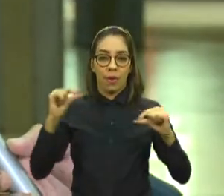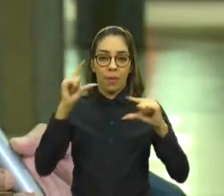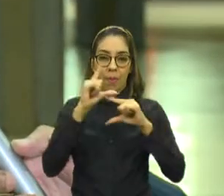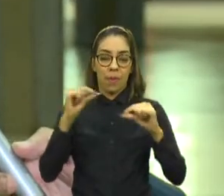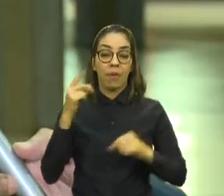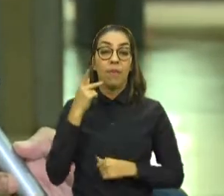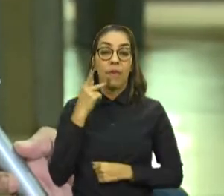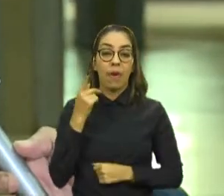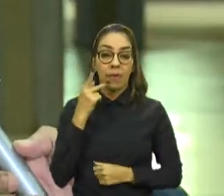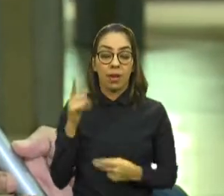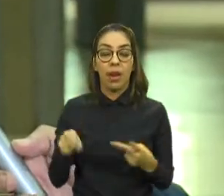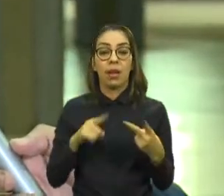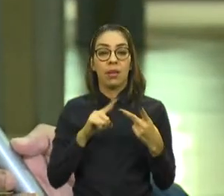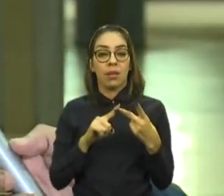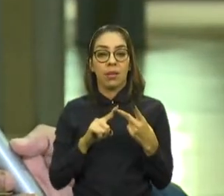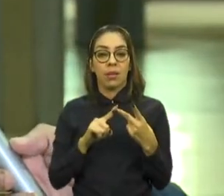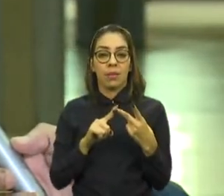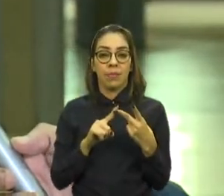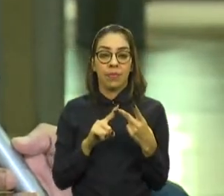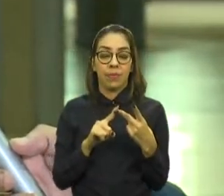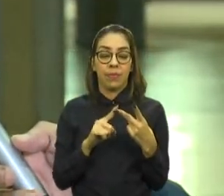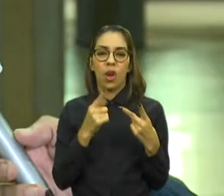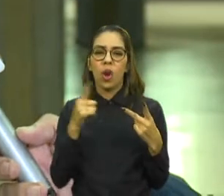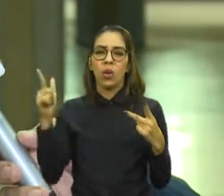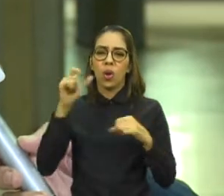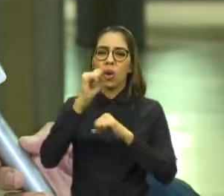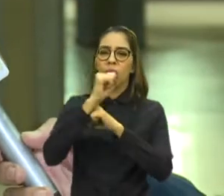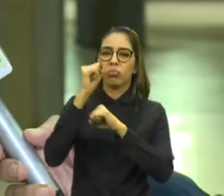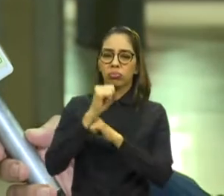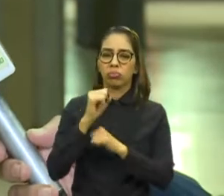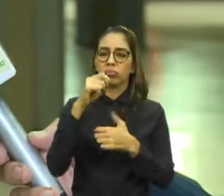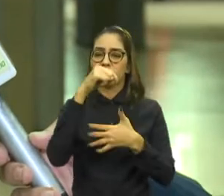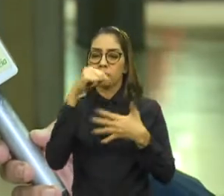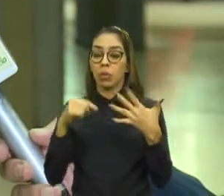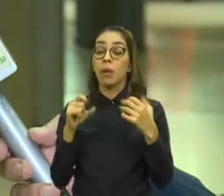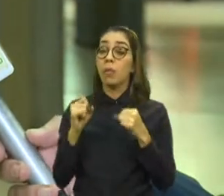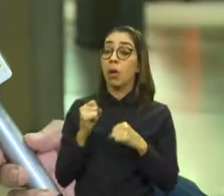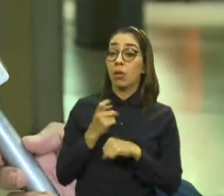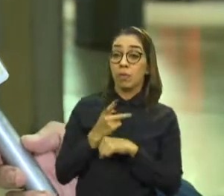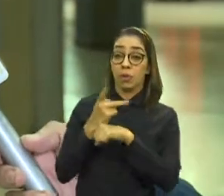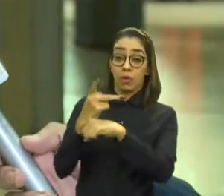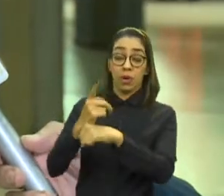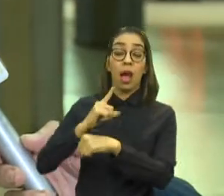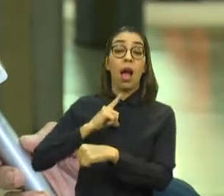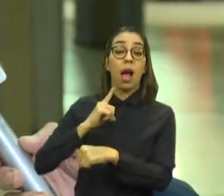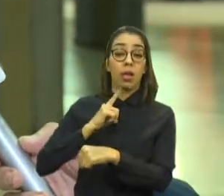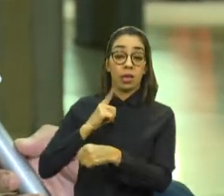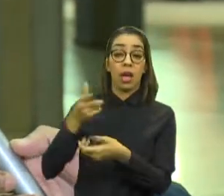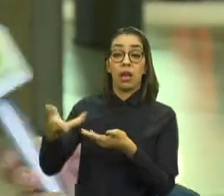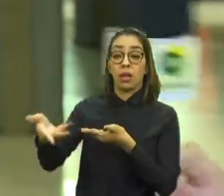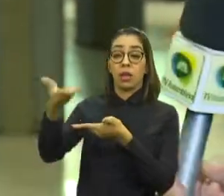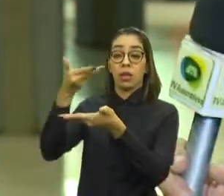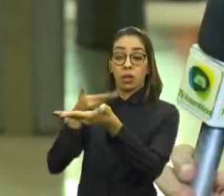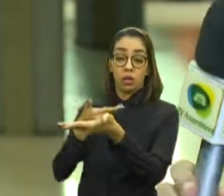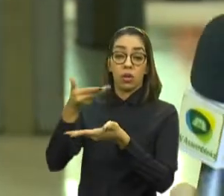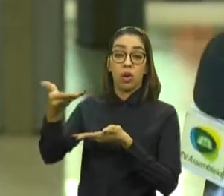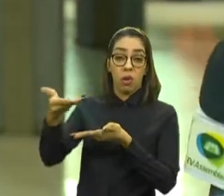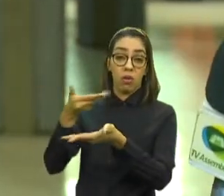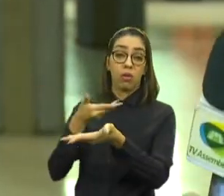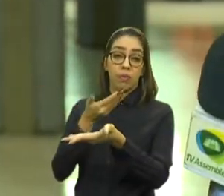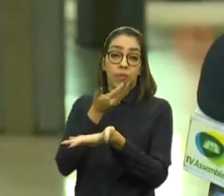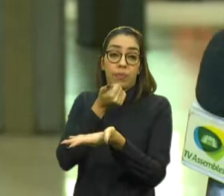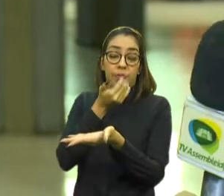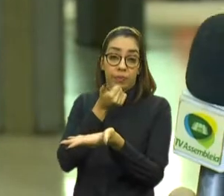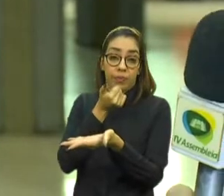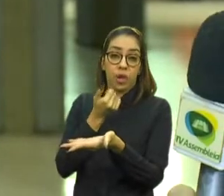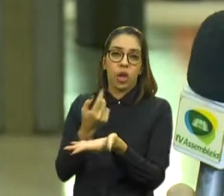Kennedy, o Shopping Aldeota e o JEP da Água Fria. Você se direciona até lá e faz a troca de 2 ou mais quilos de alimentos por um ingresso. Não é aconselhável trocar